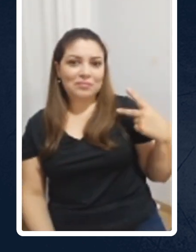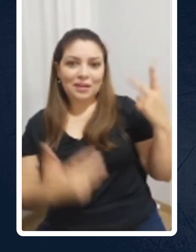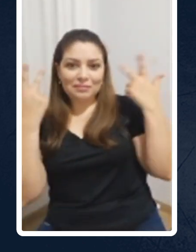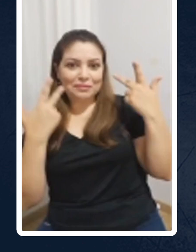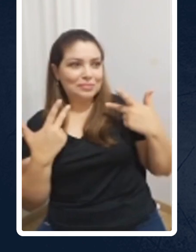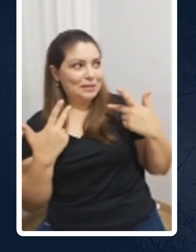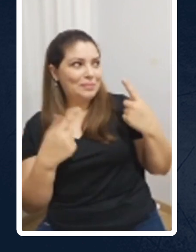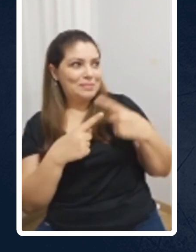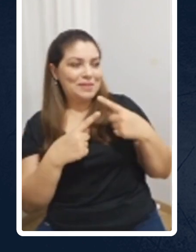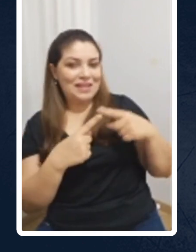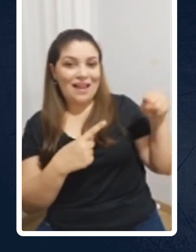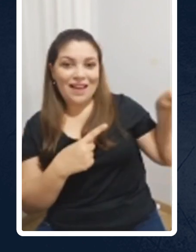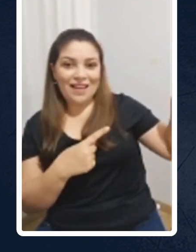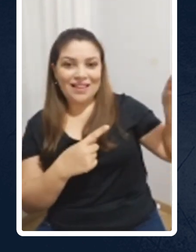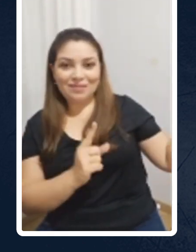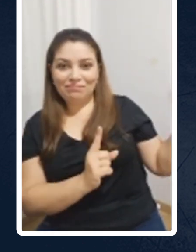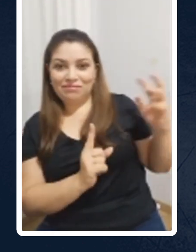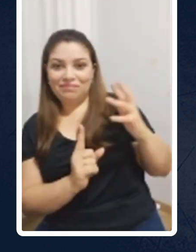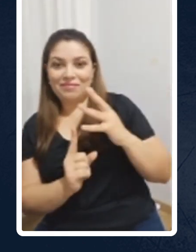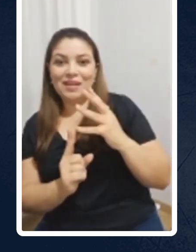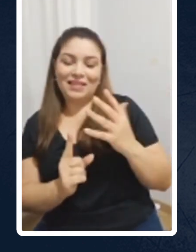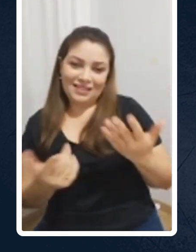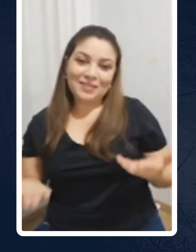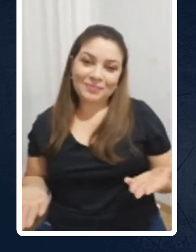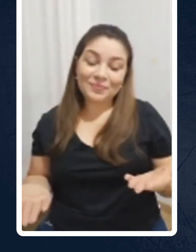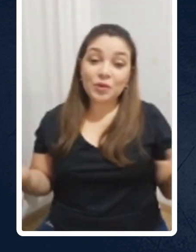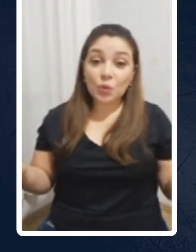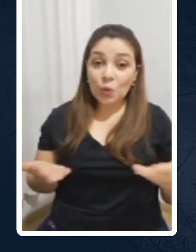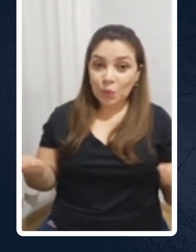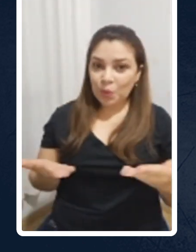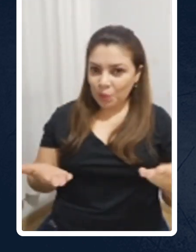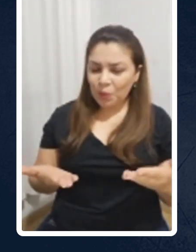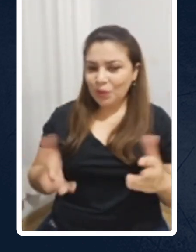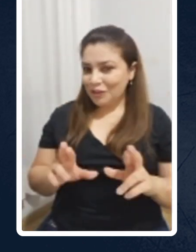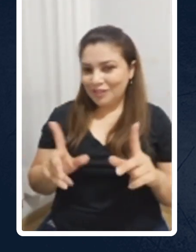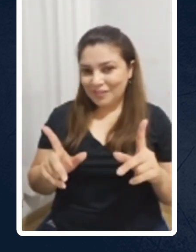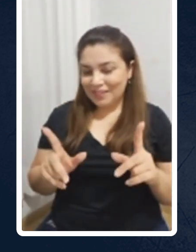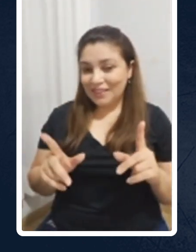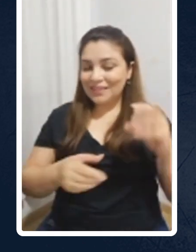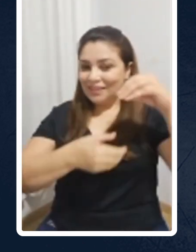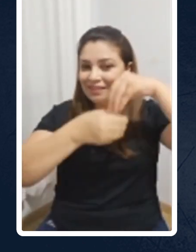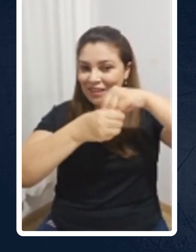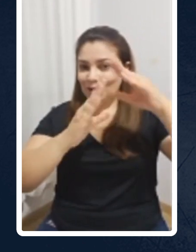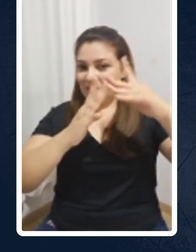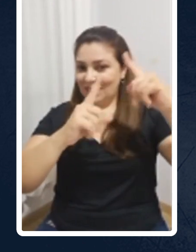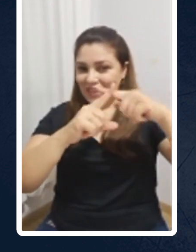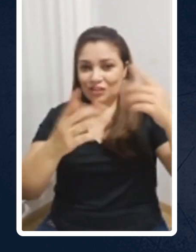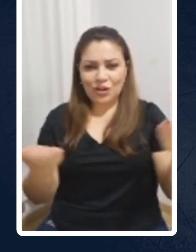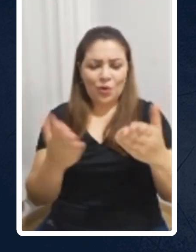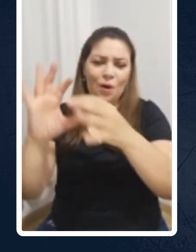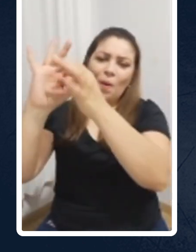tá, né? Hoje não. Hoje a situação dentro das igrejas é outro